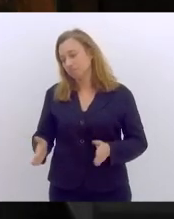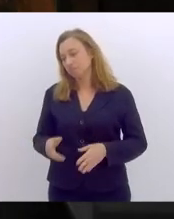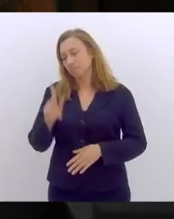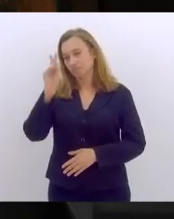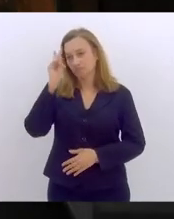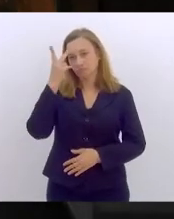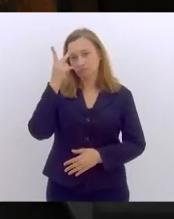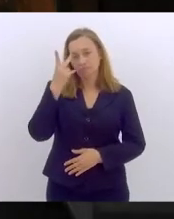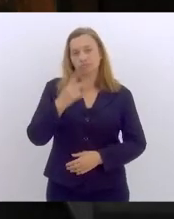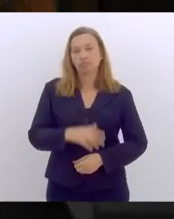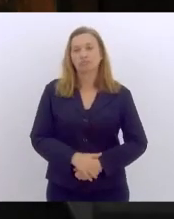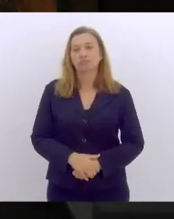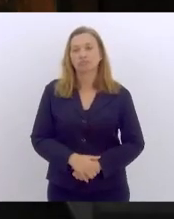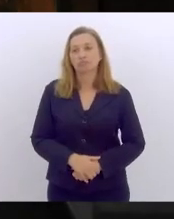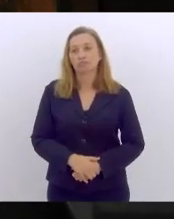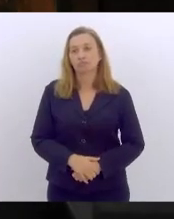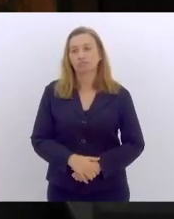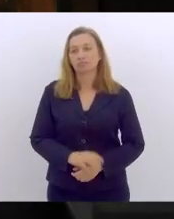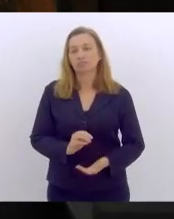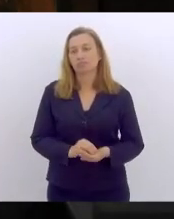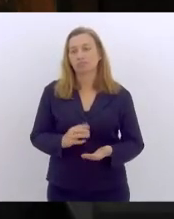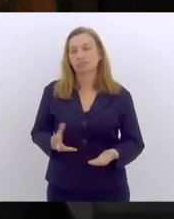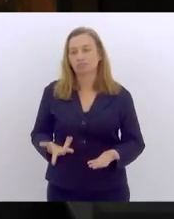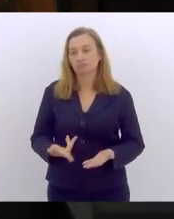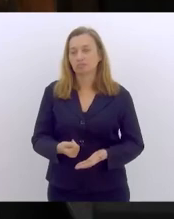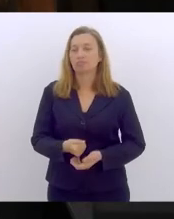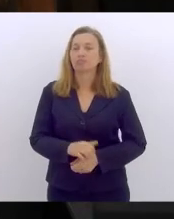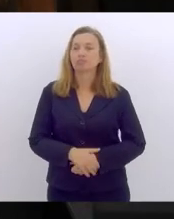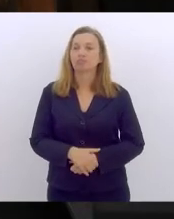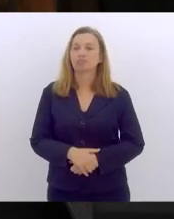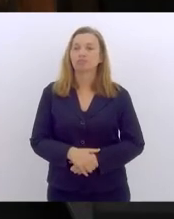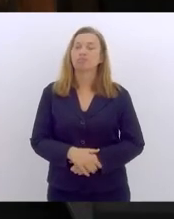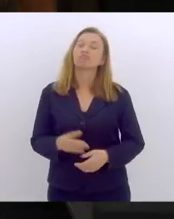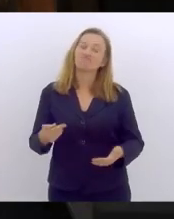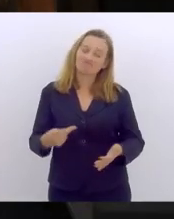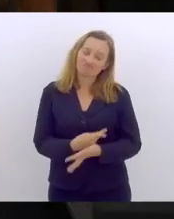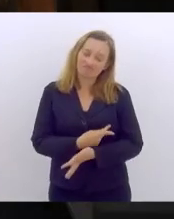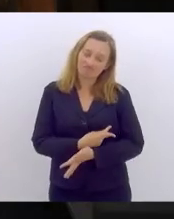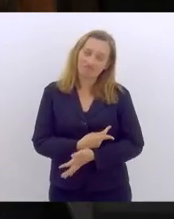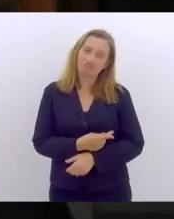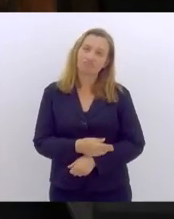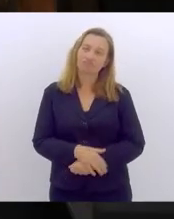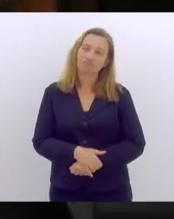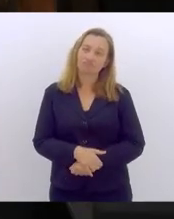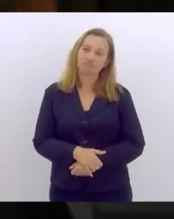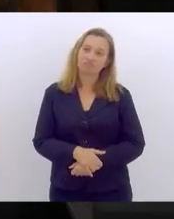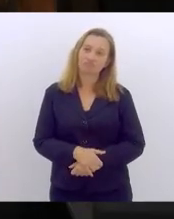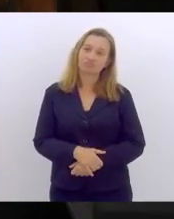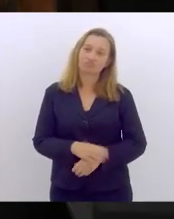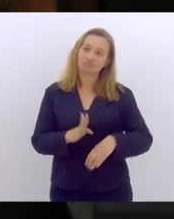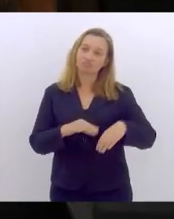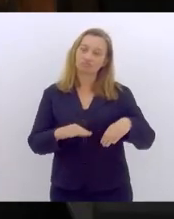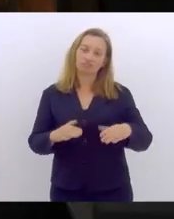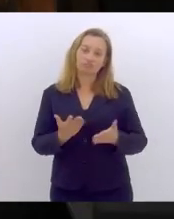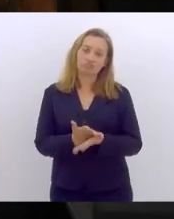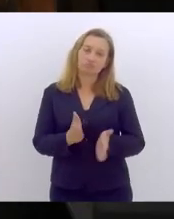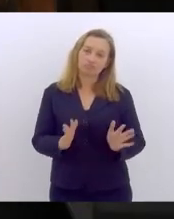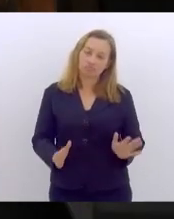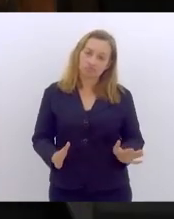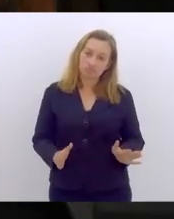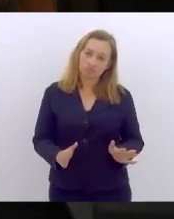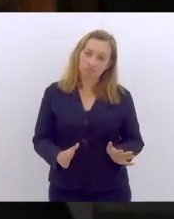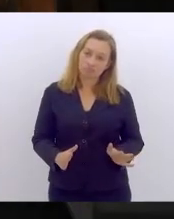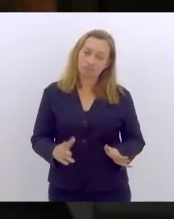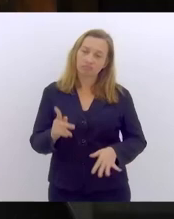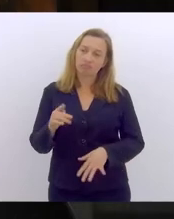histórico de desqualificação ocorreu, a Guanabara acabou, a SPEG